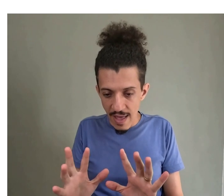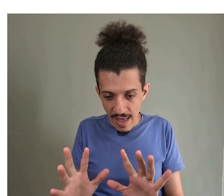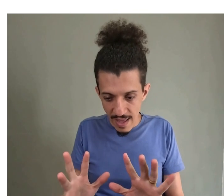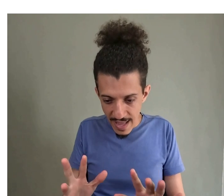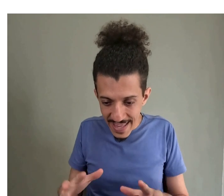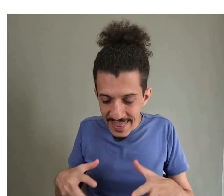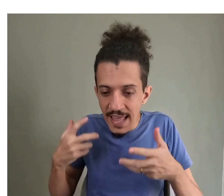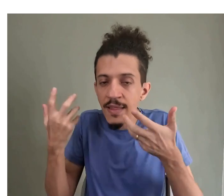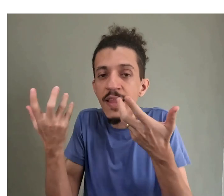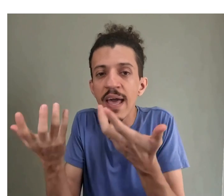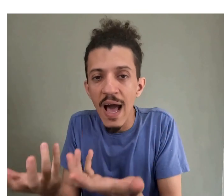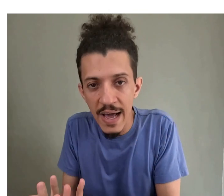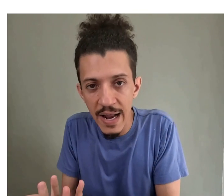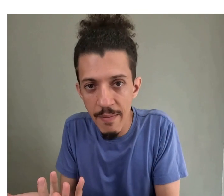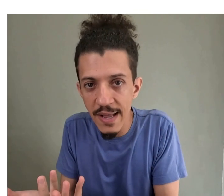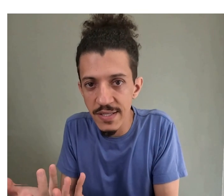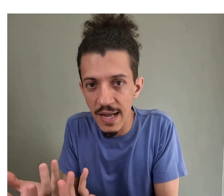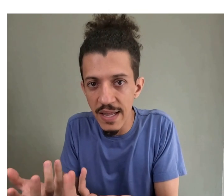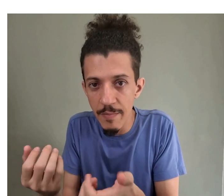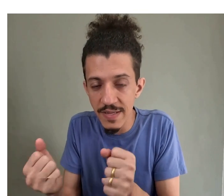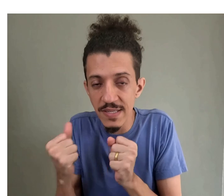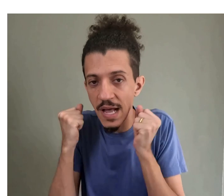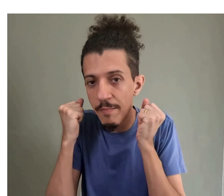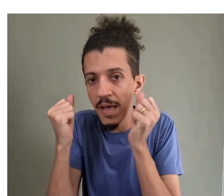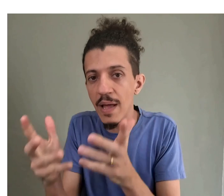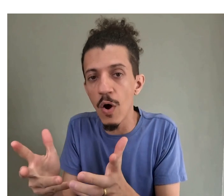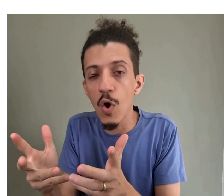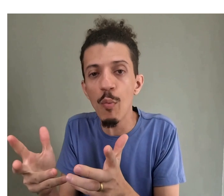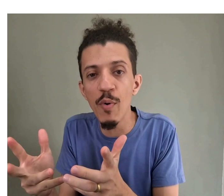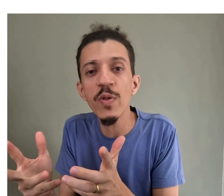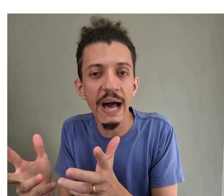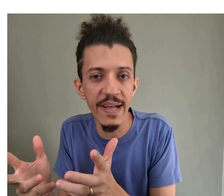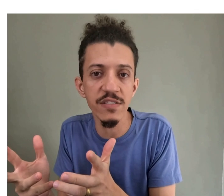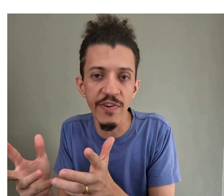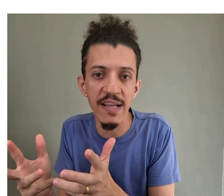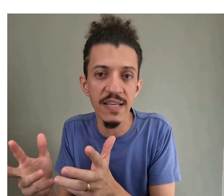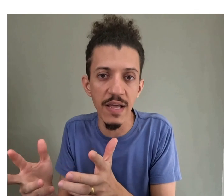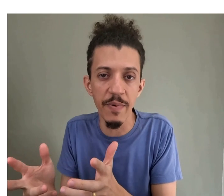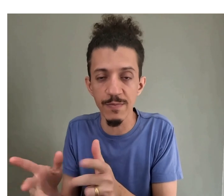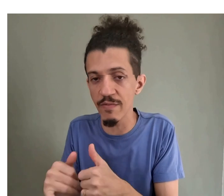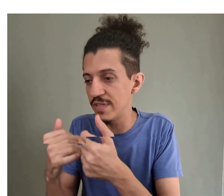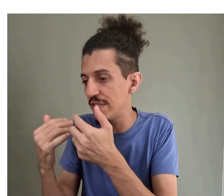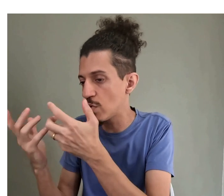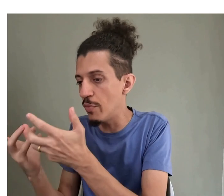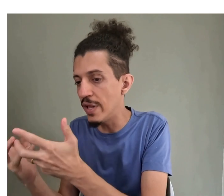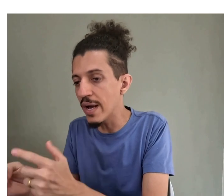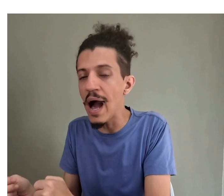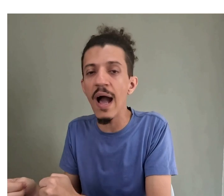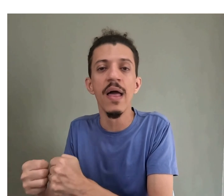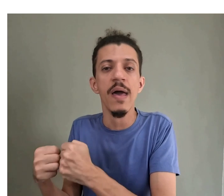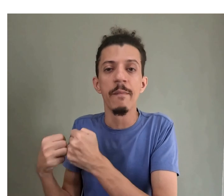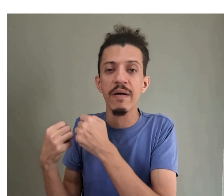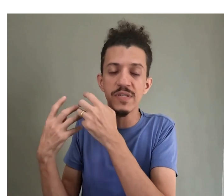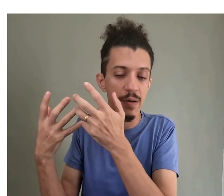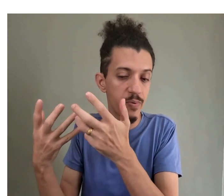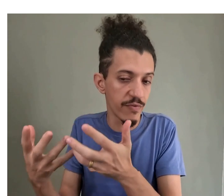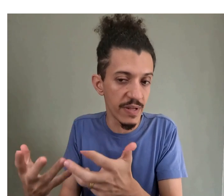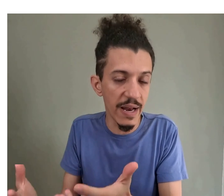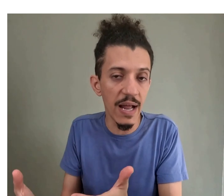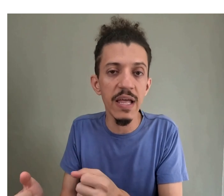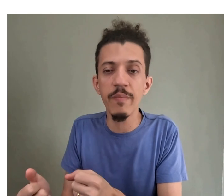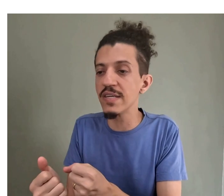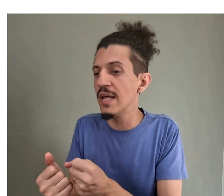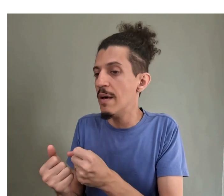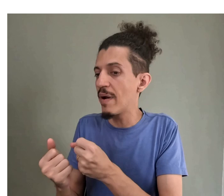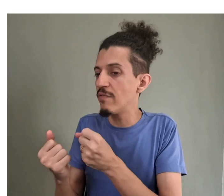vai entender a gramática da Libras e saber melhor como montar as frases em Libras para você se comunicar, para você se aprofundar